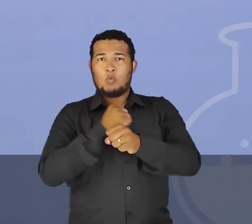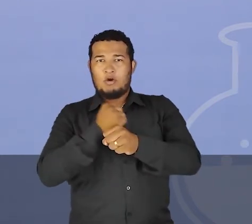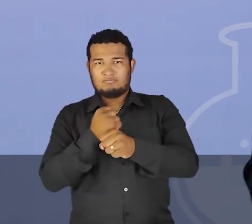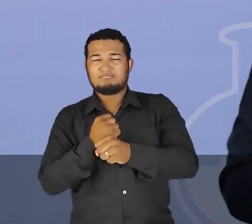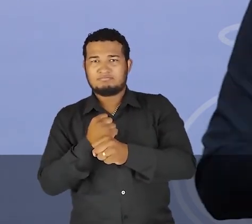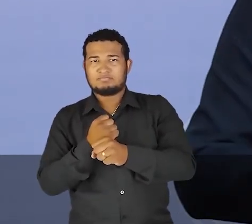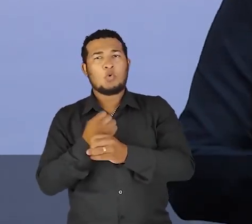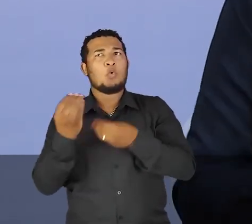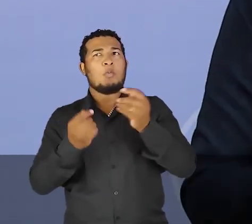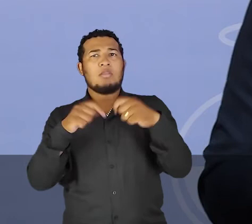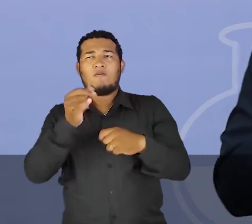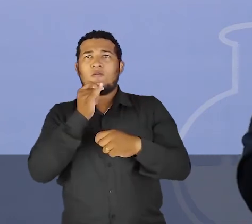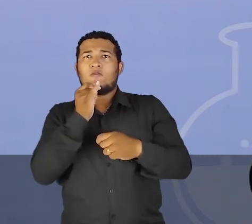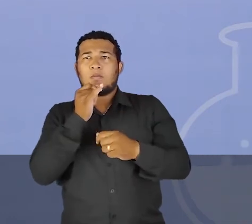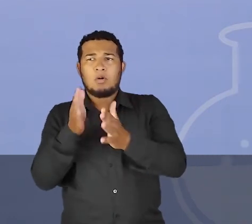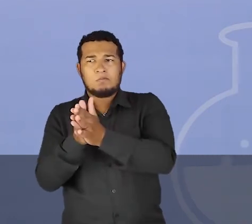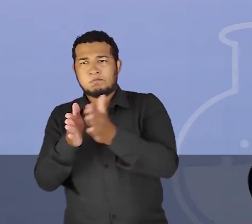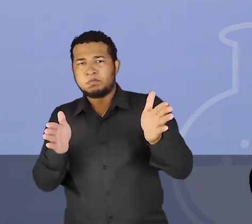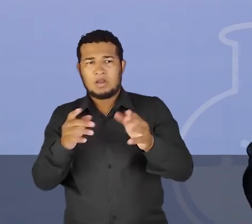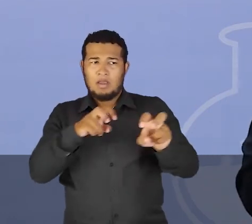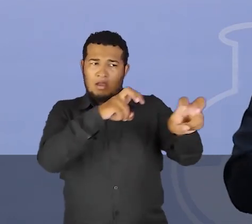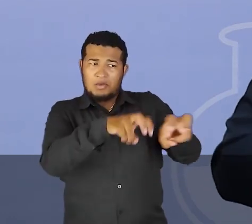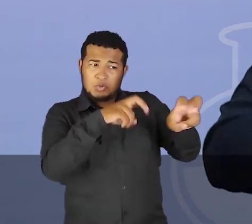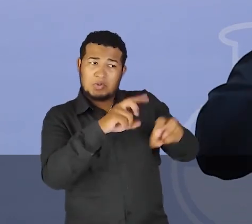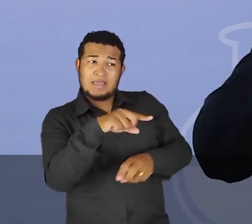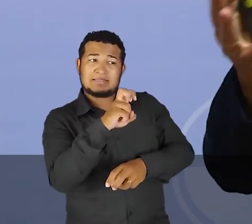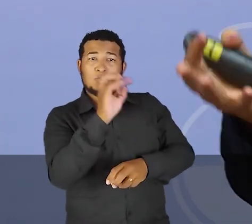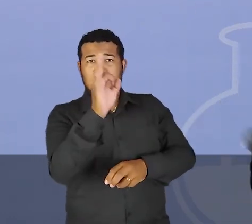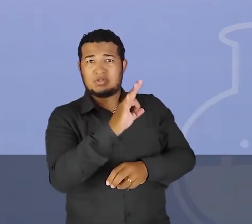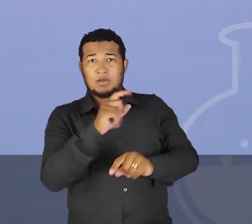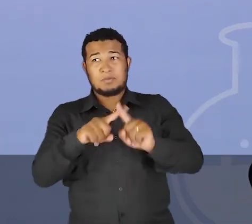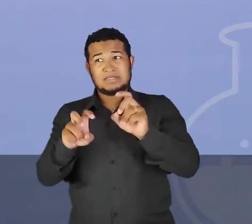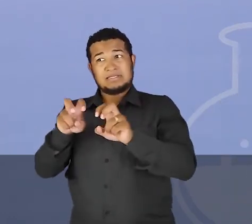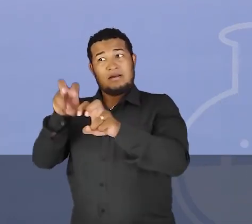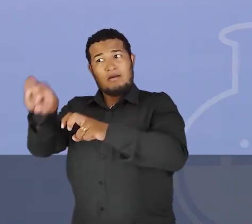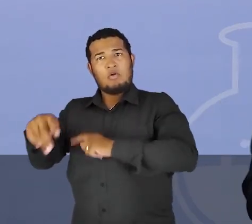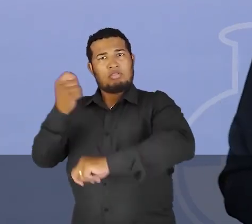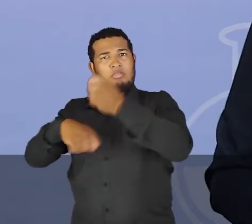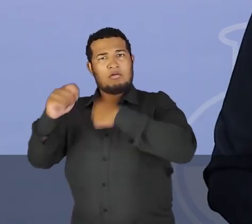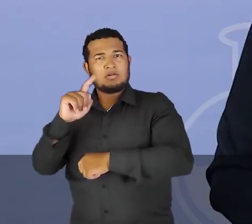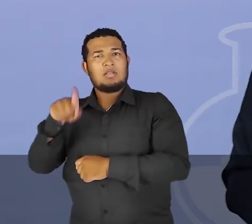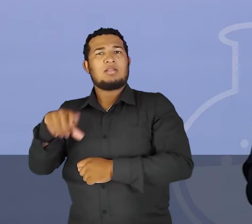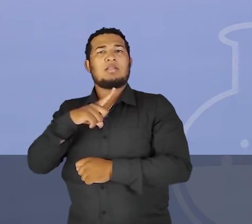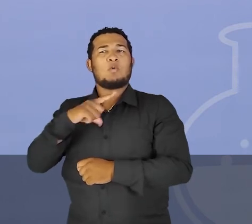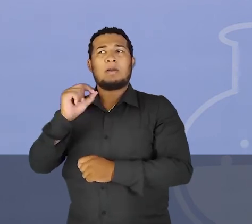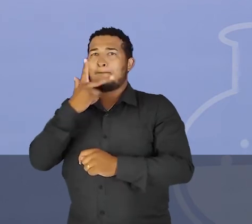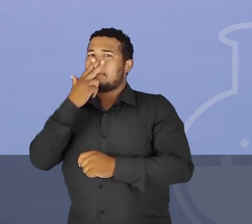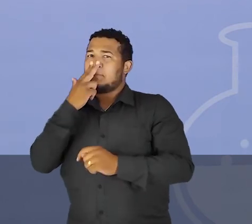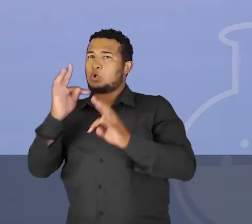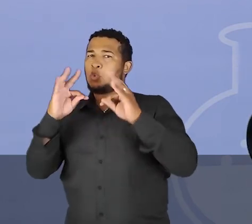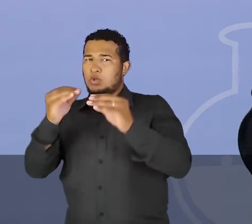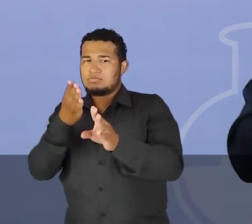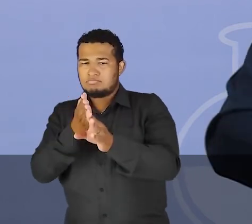a agricultura por si só respondeu por 5%, mas o agronegócio, que envolve, né, tudo antes